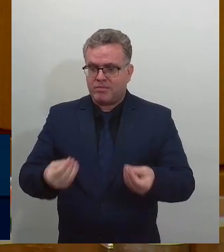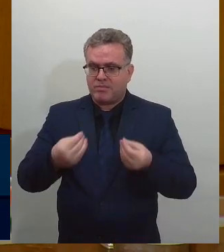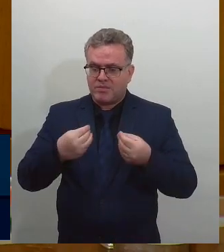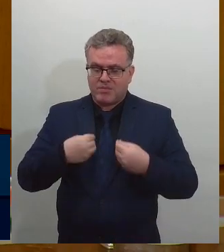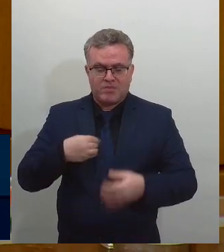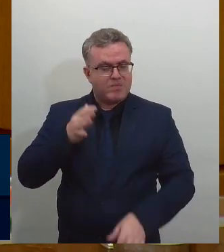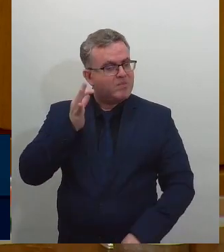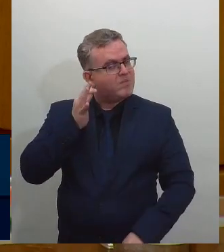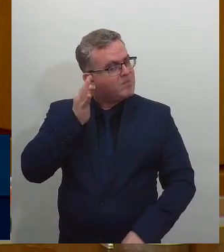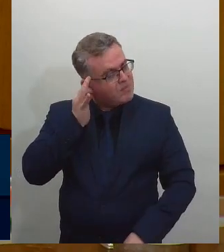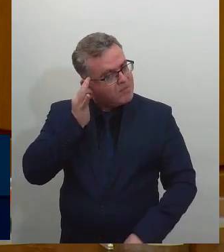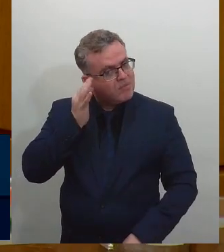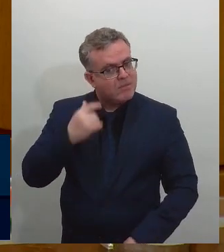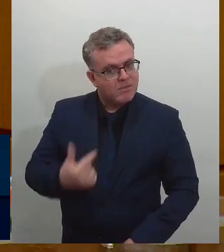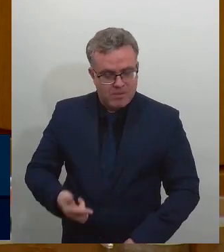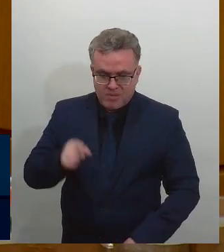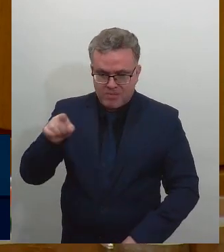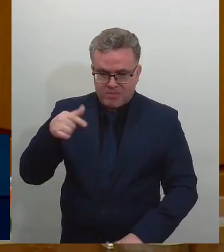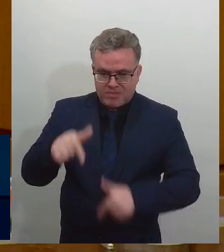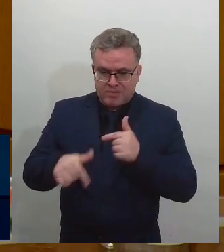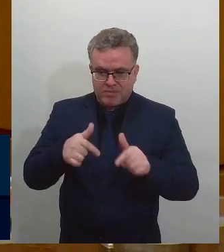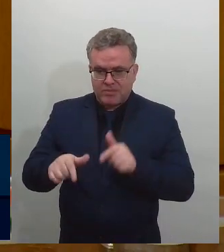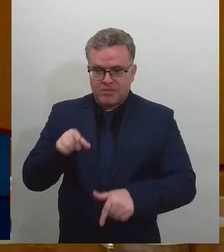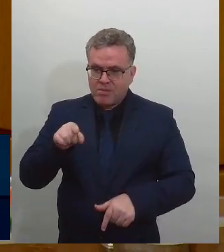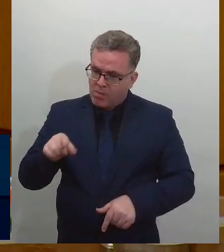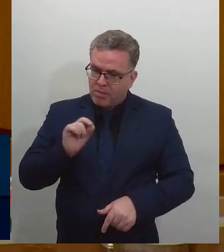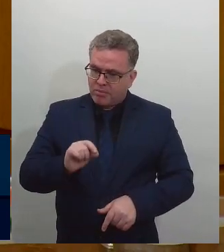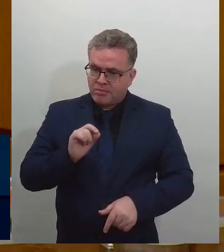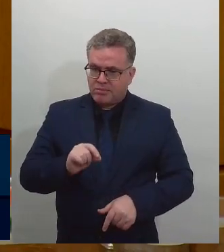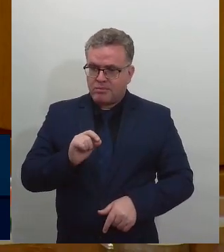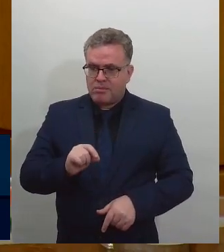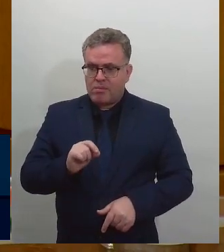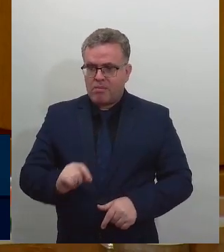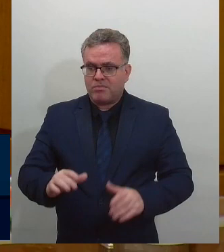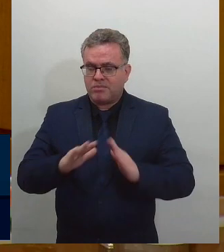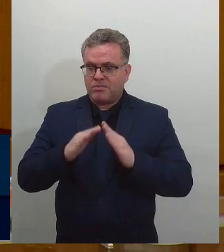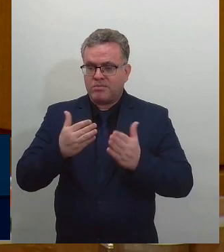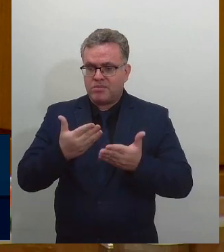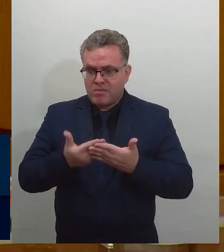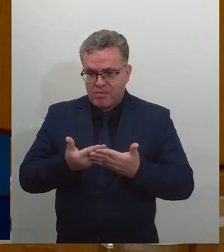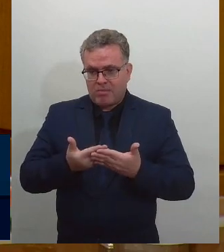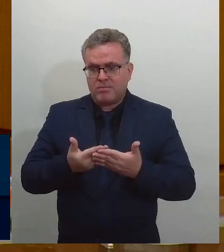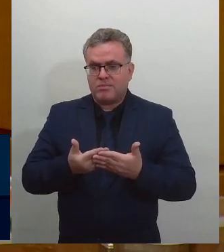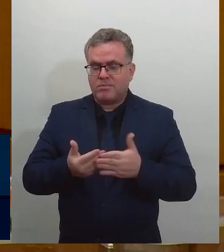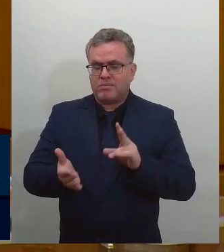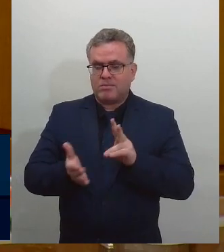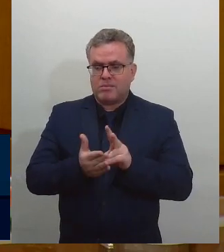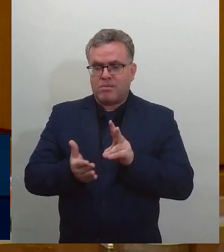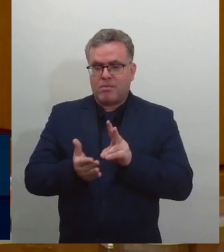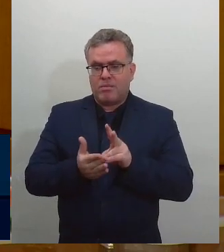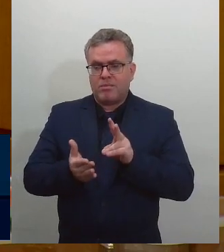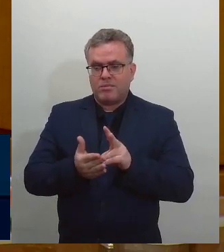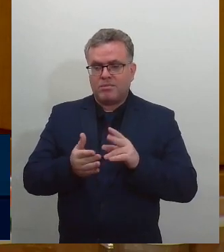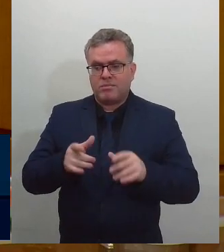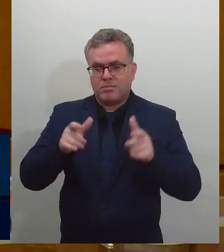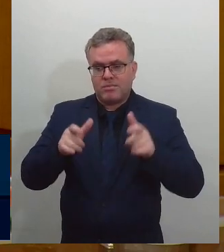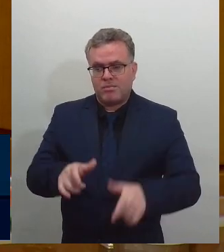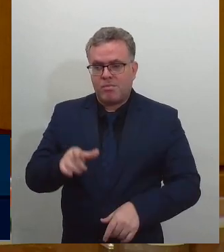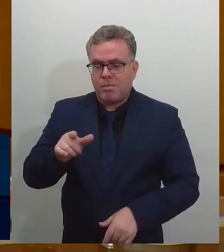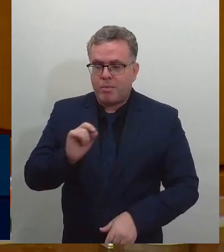ela faz lá em um colégio indígena, lá em Porto da Folha. A gente homenageou